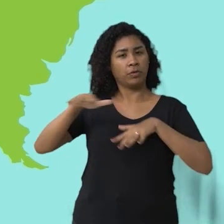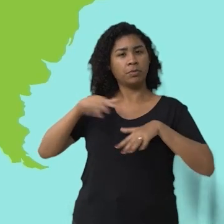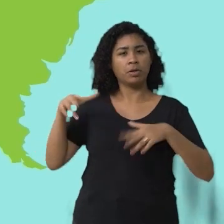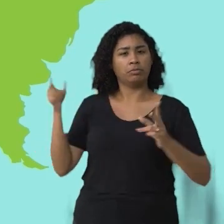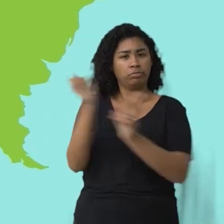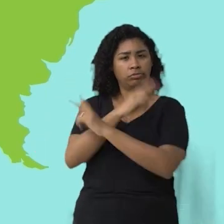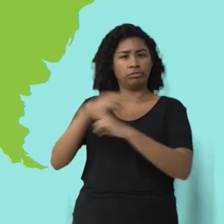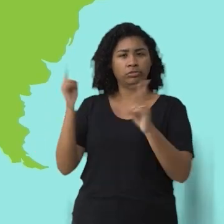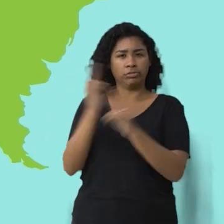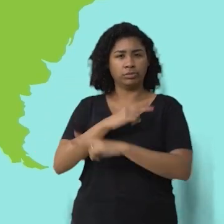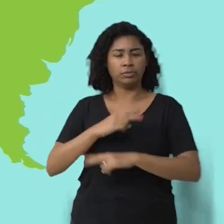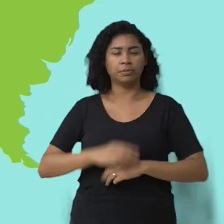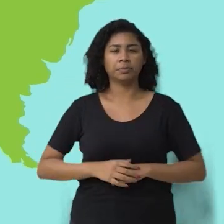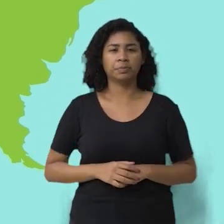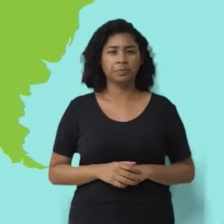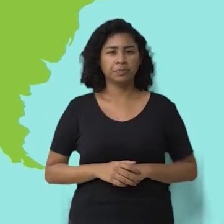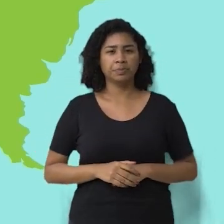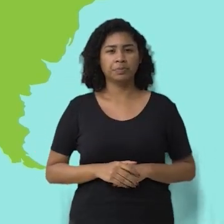Fonte INPE.